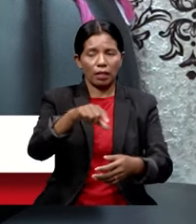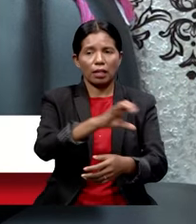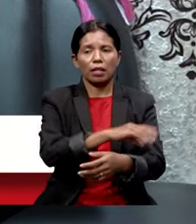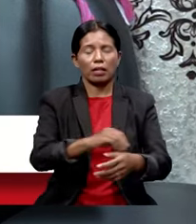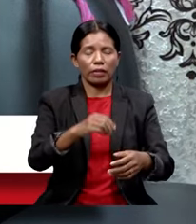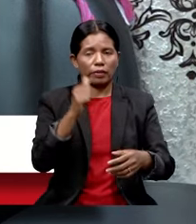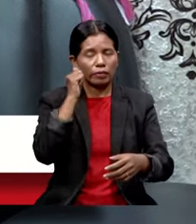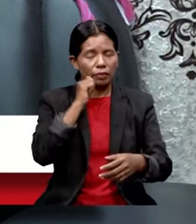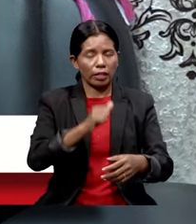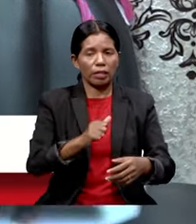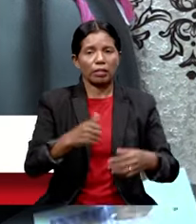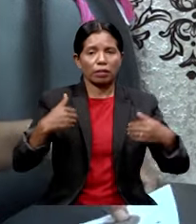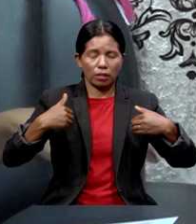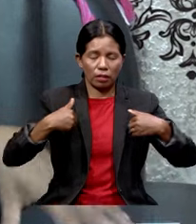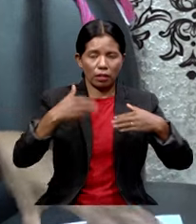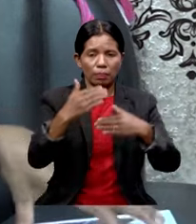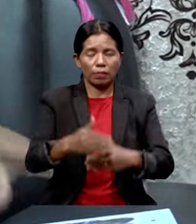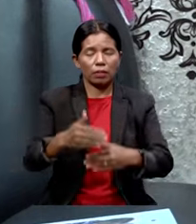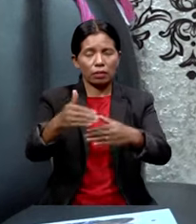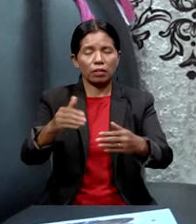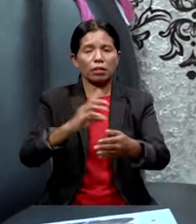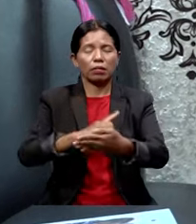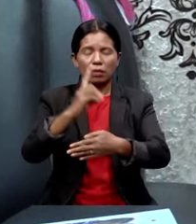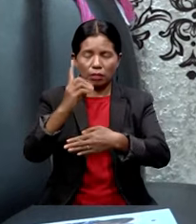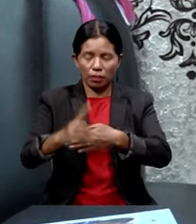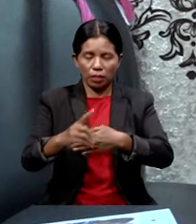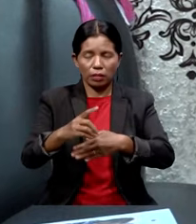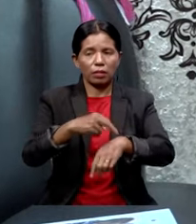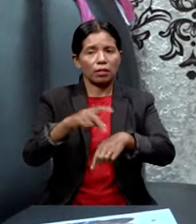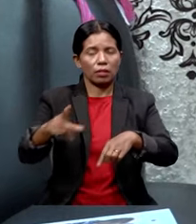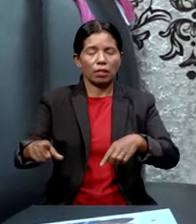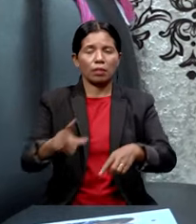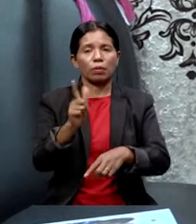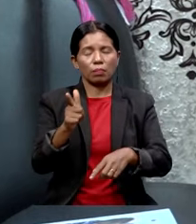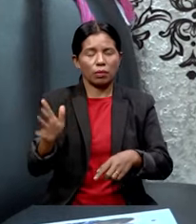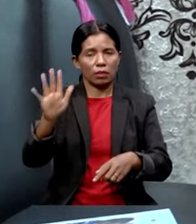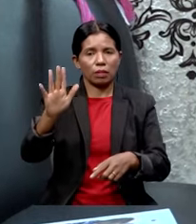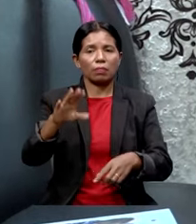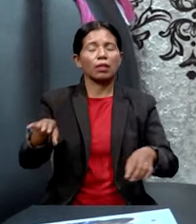iha proceso de desenvolvimento nasional depois de 25 anos consulta popular.